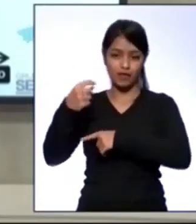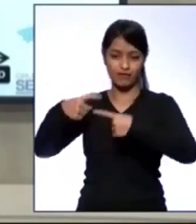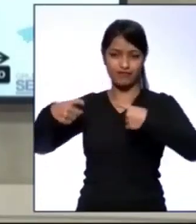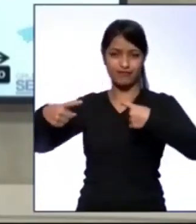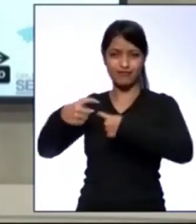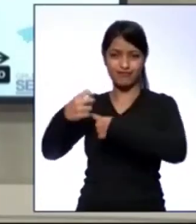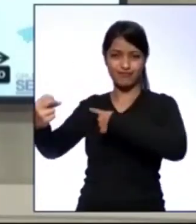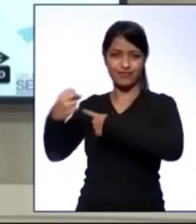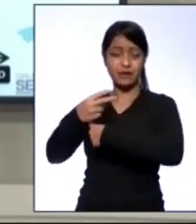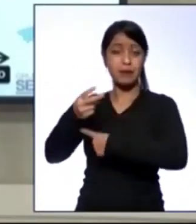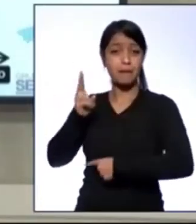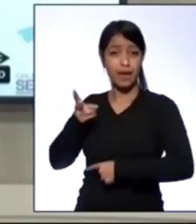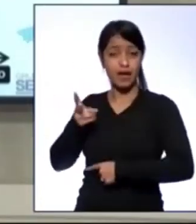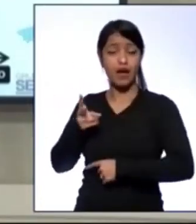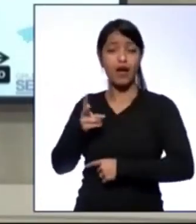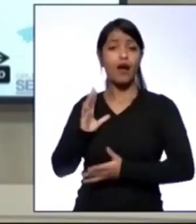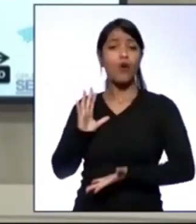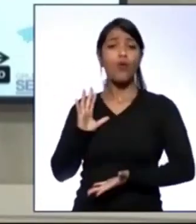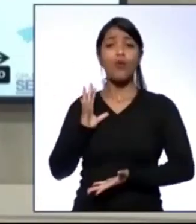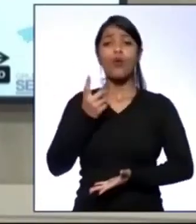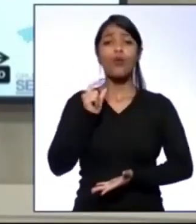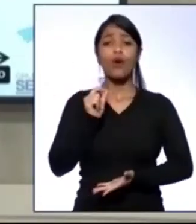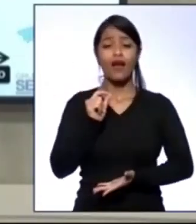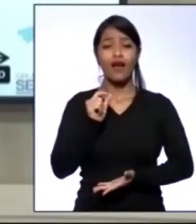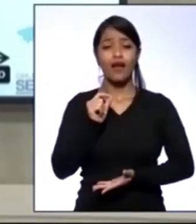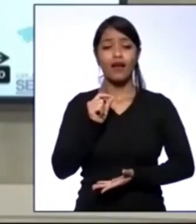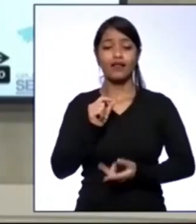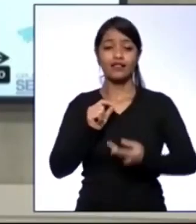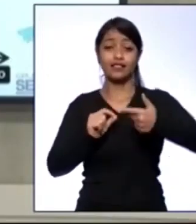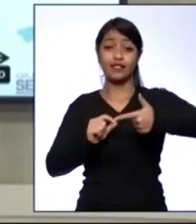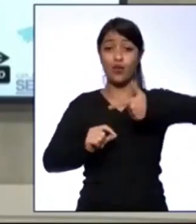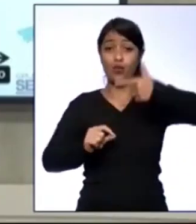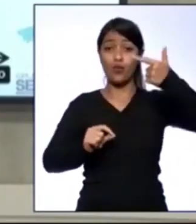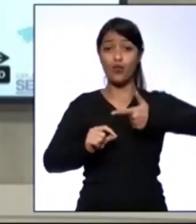vai gerar o que nós chamamos de resposta secundária.